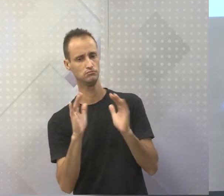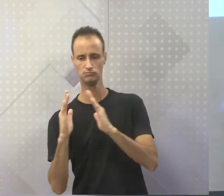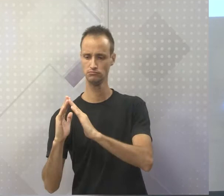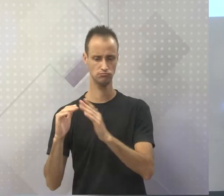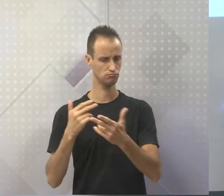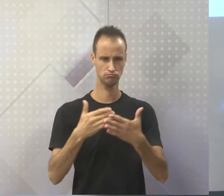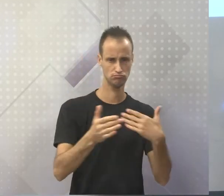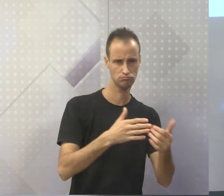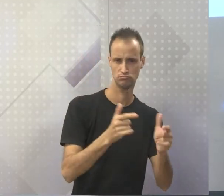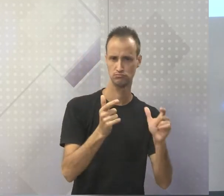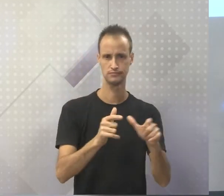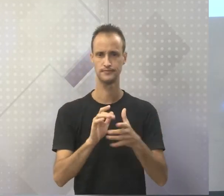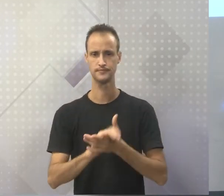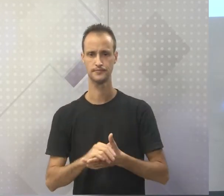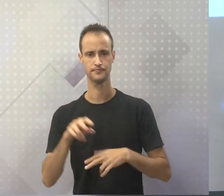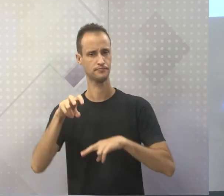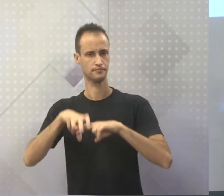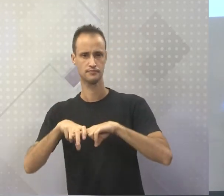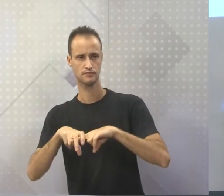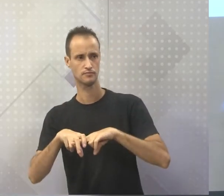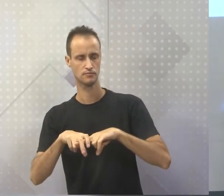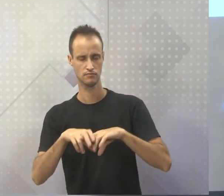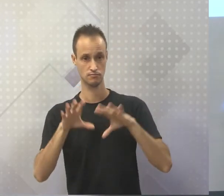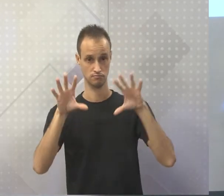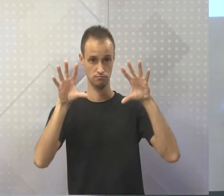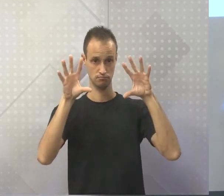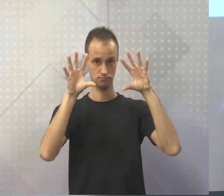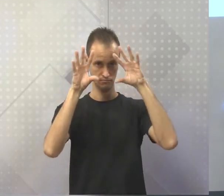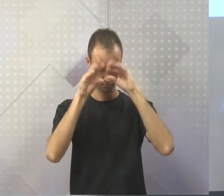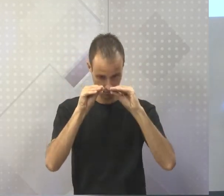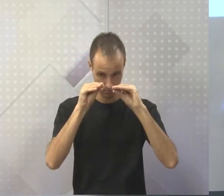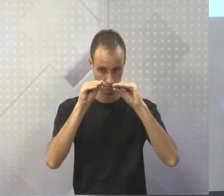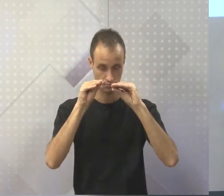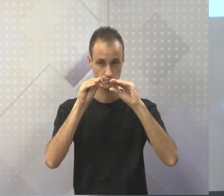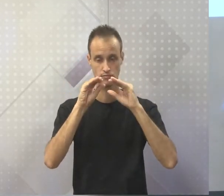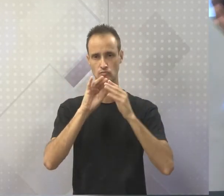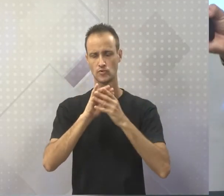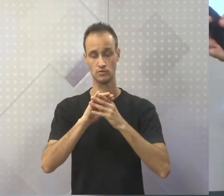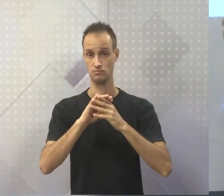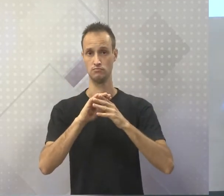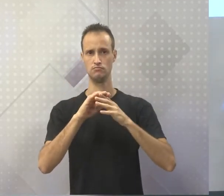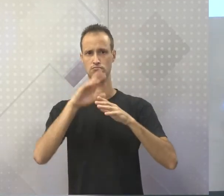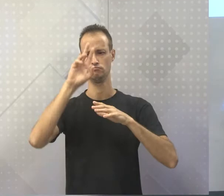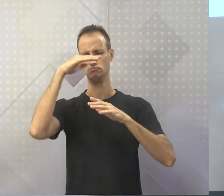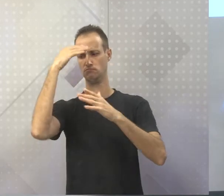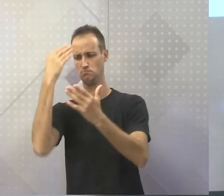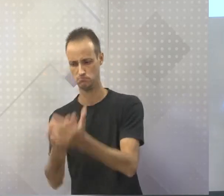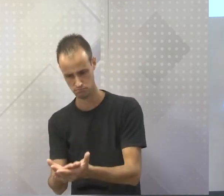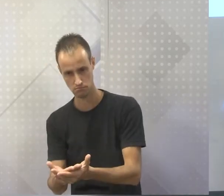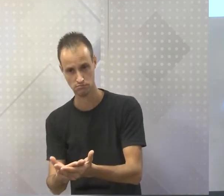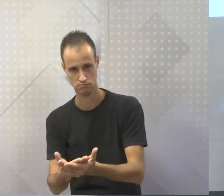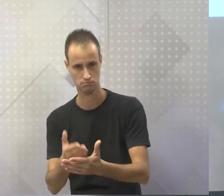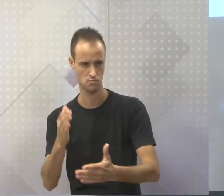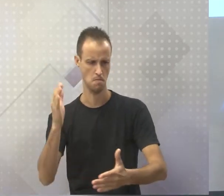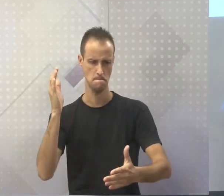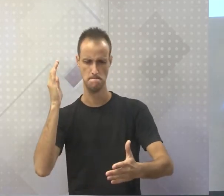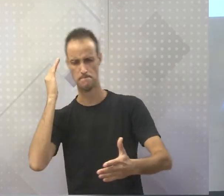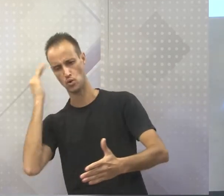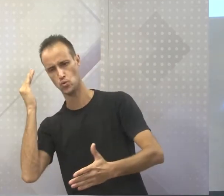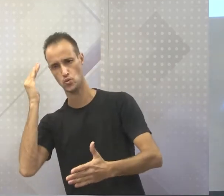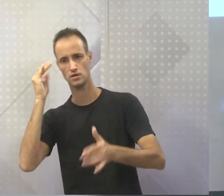qualquer canto, de repente, sentadinho, tranquilo, a vista escureceu. E aí você desmaiou, meteu a cabeça